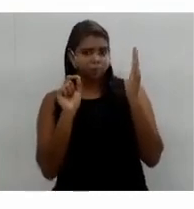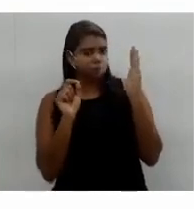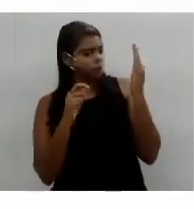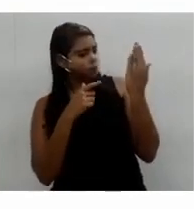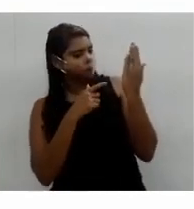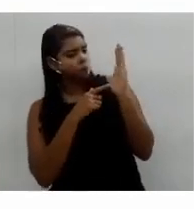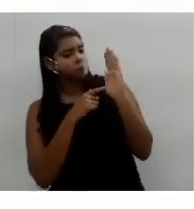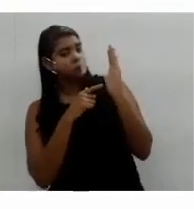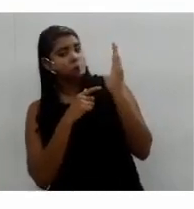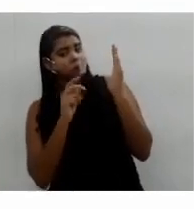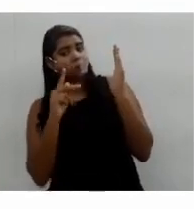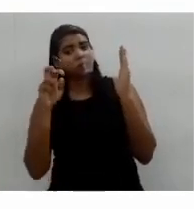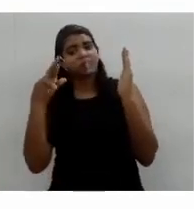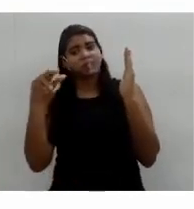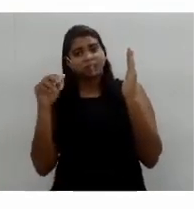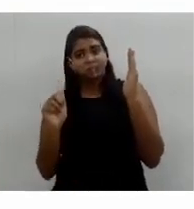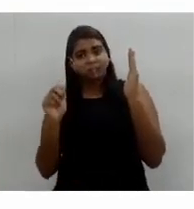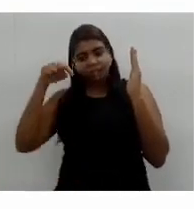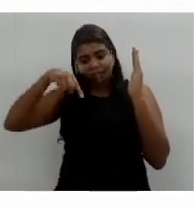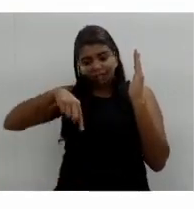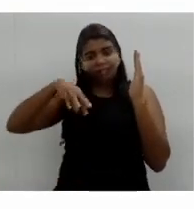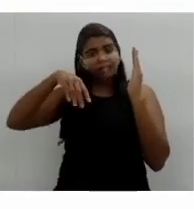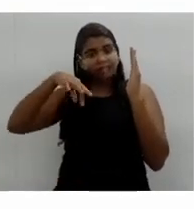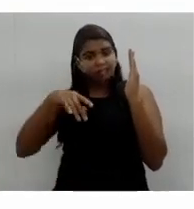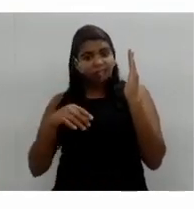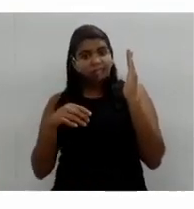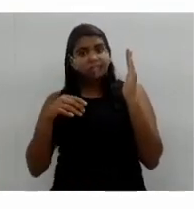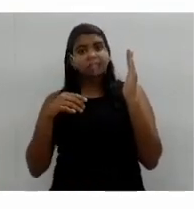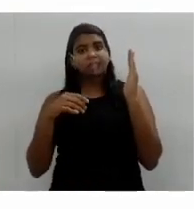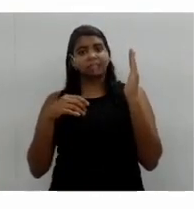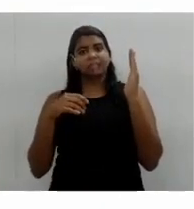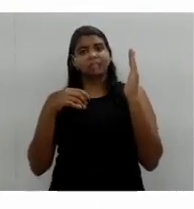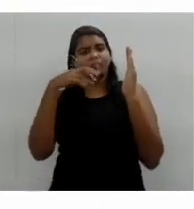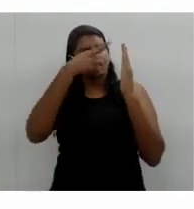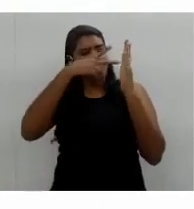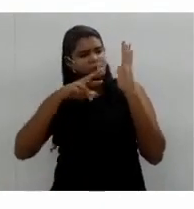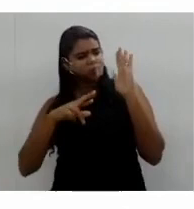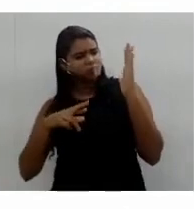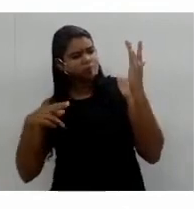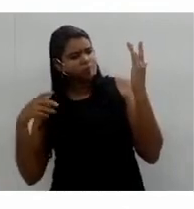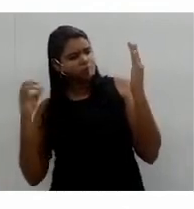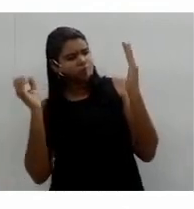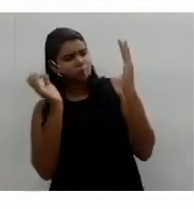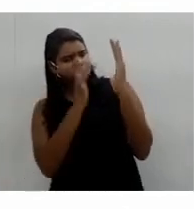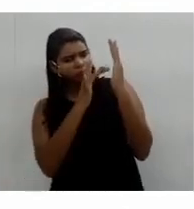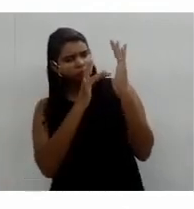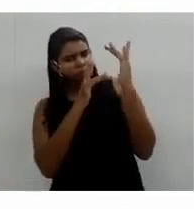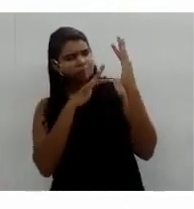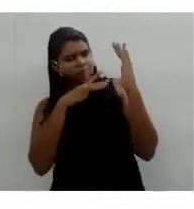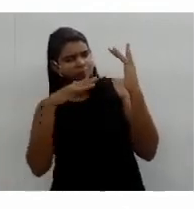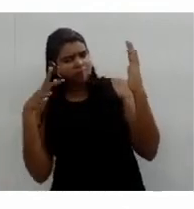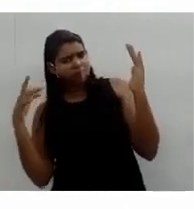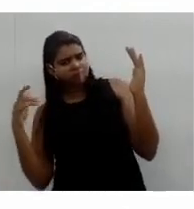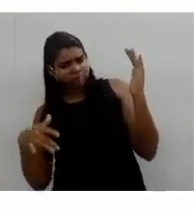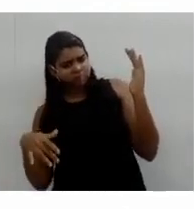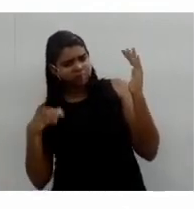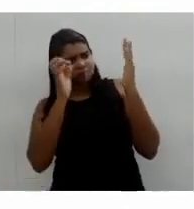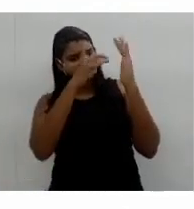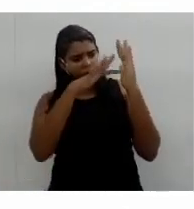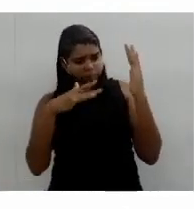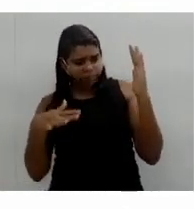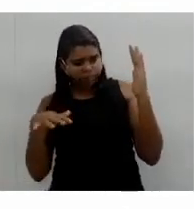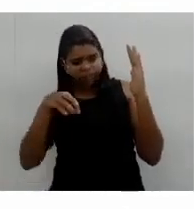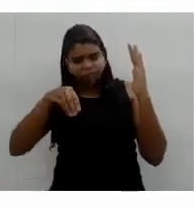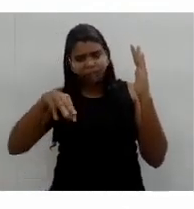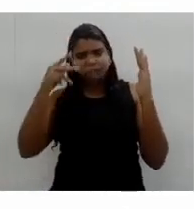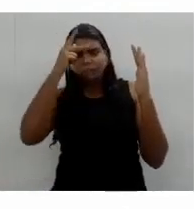serve para que daqui da Terra a gente consiga emitir um raio luminoso que bate nesse espelho, volta para quem está na Terra